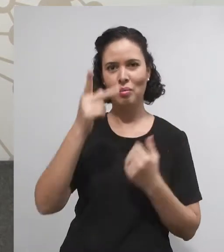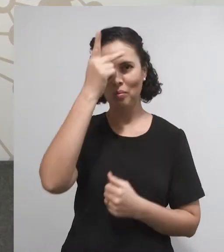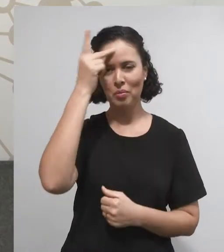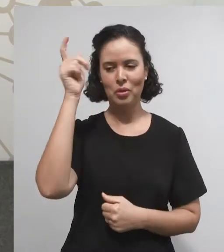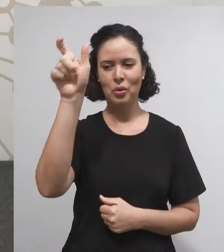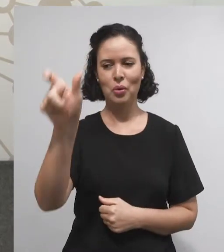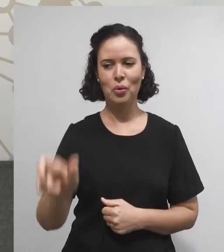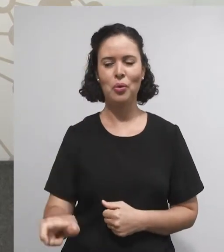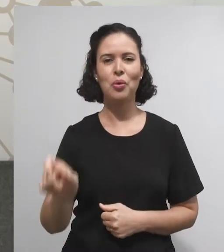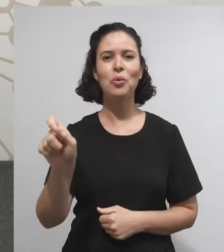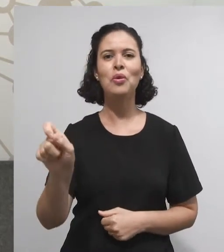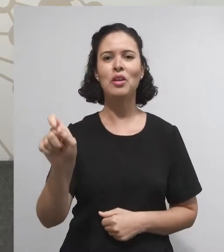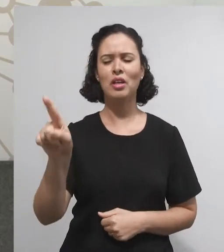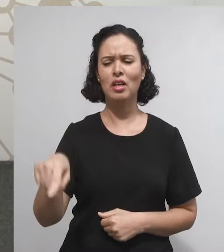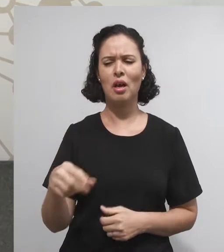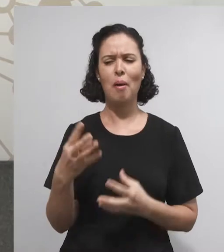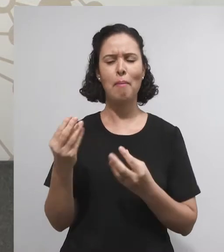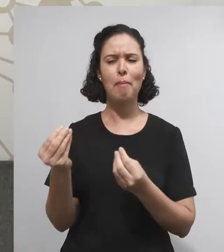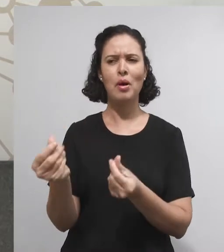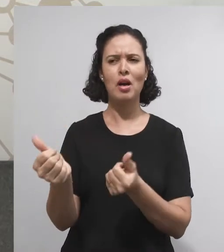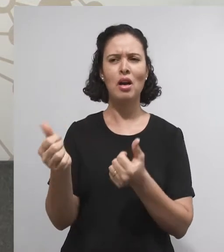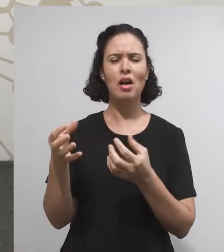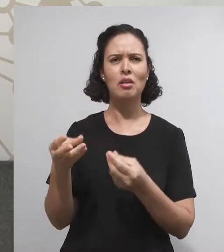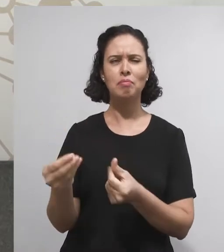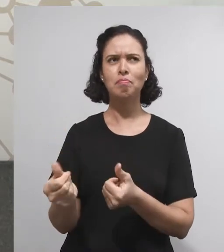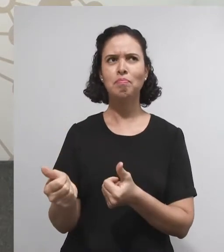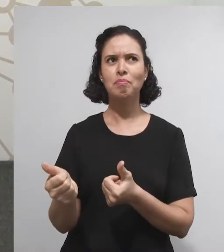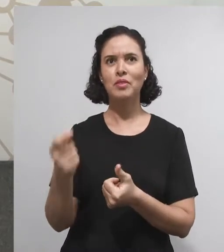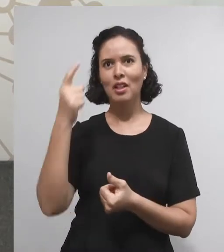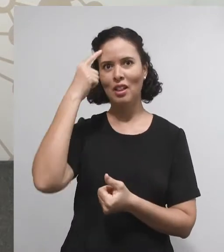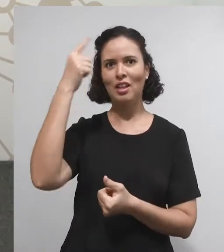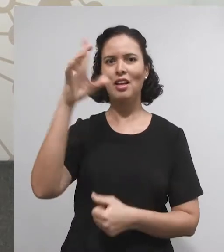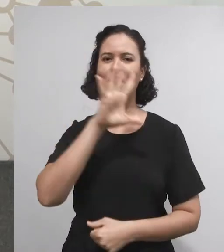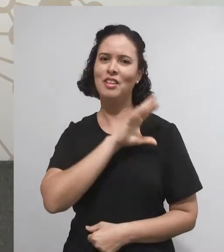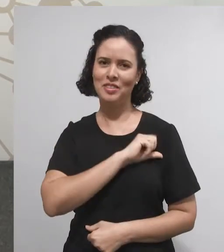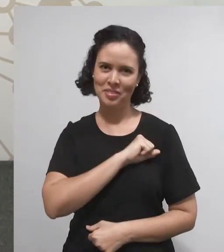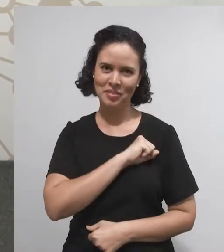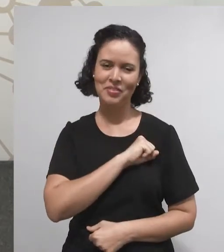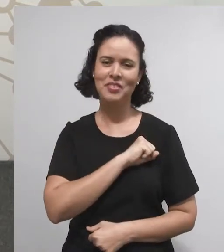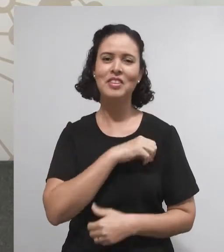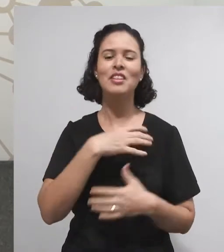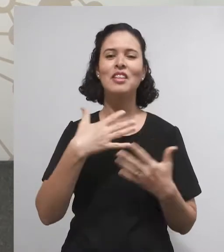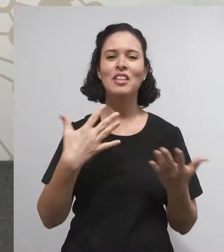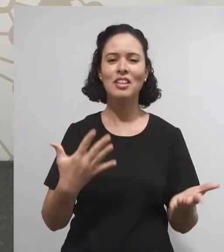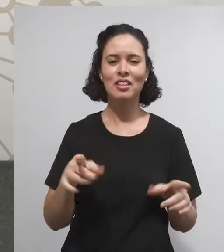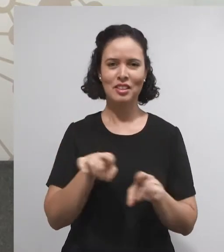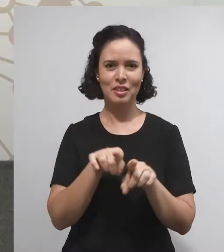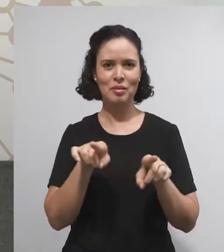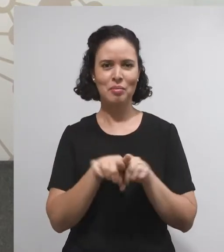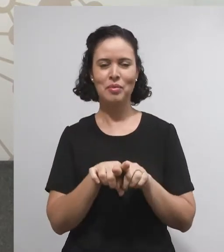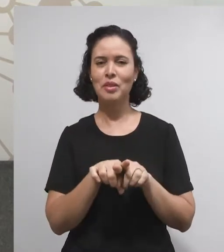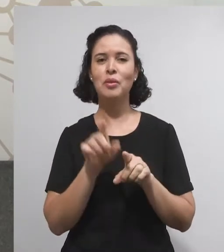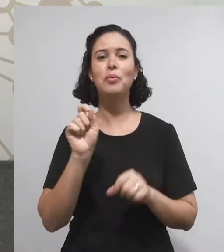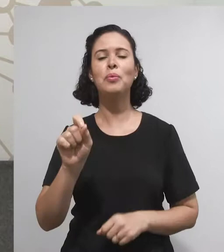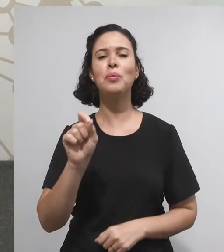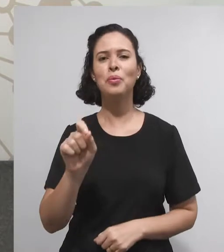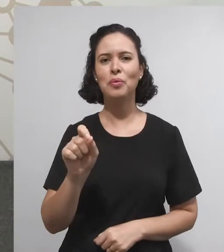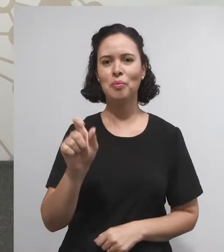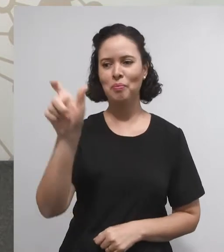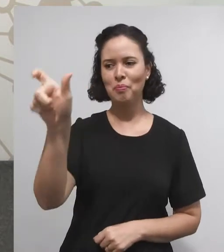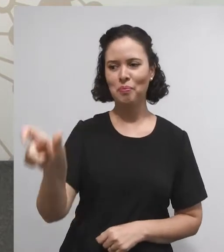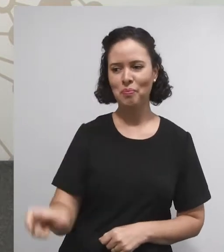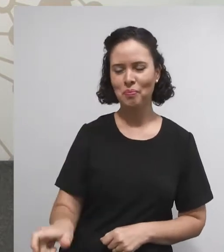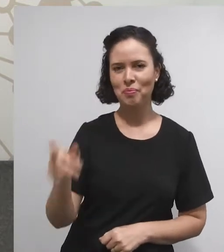Tem gente com uma textura que lembra mesmo o amor. E além de tudo